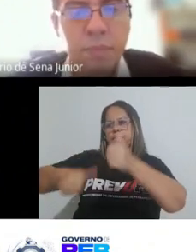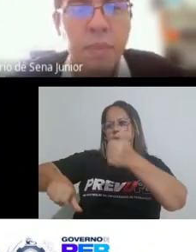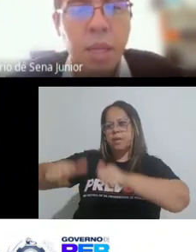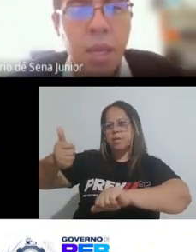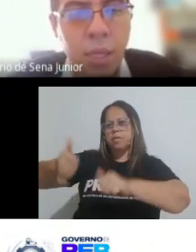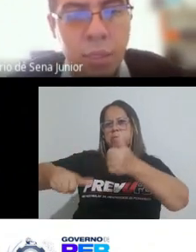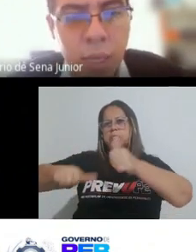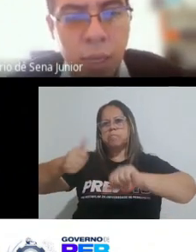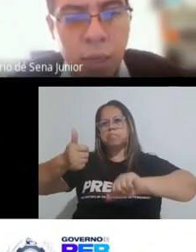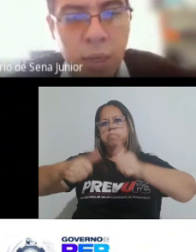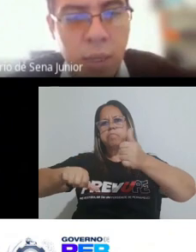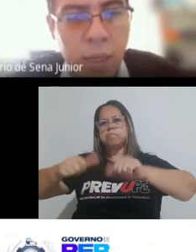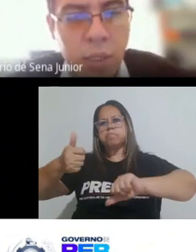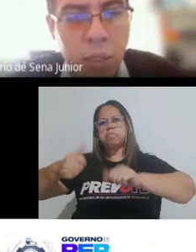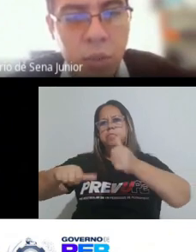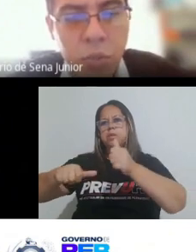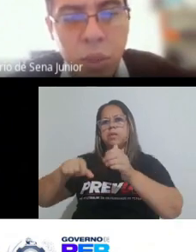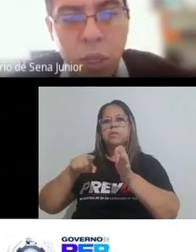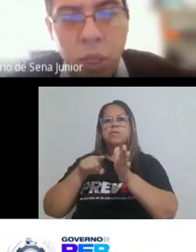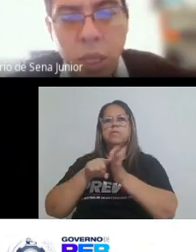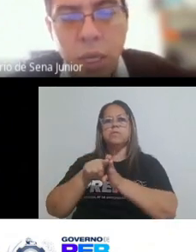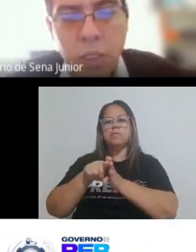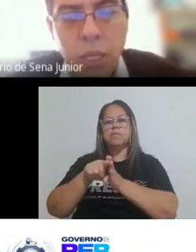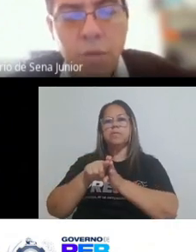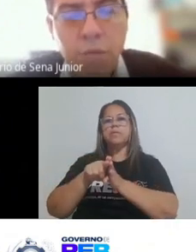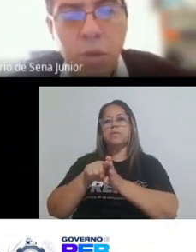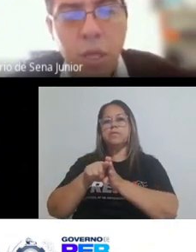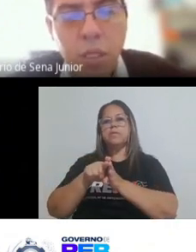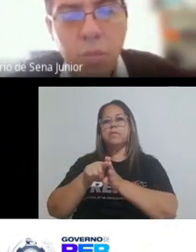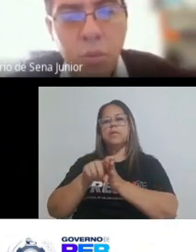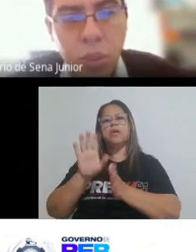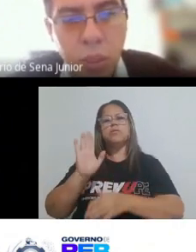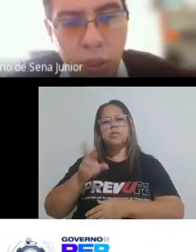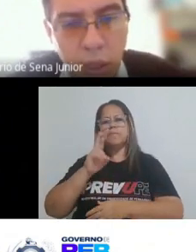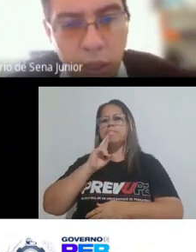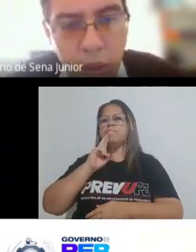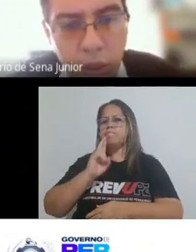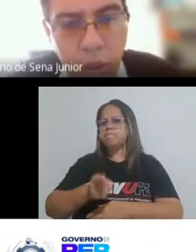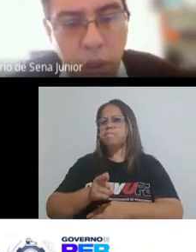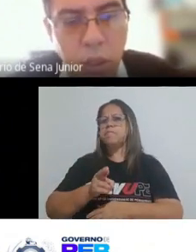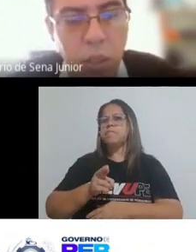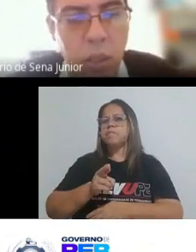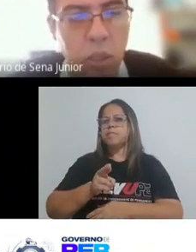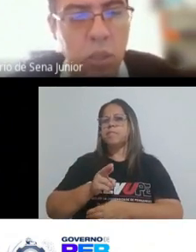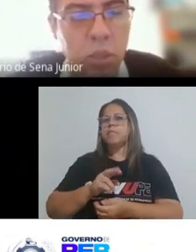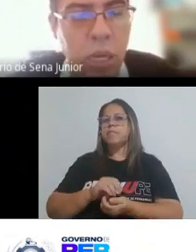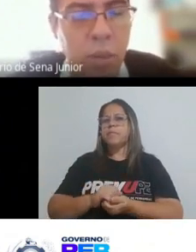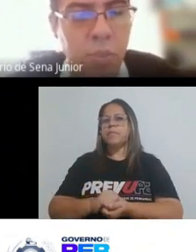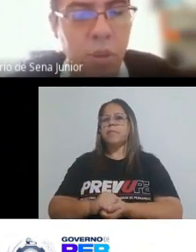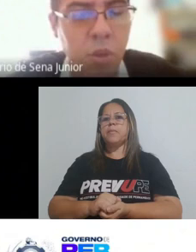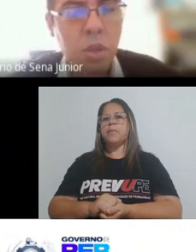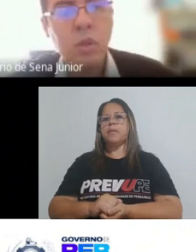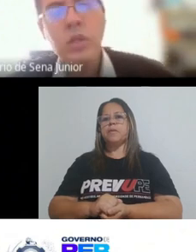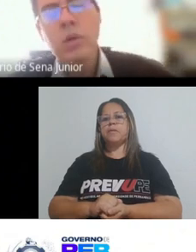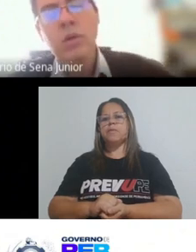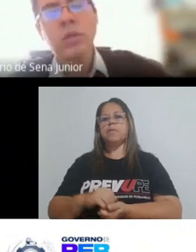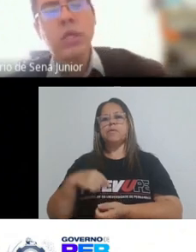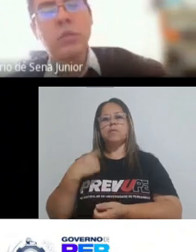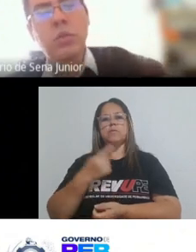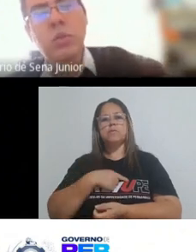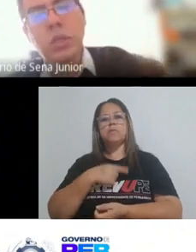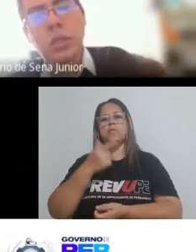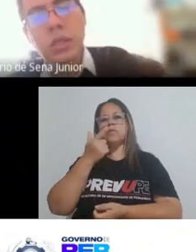essa questão, ela já foi respondida pelo que nós